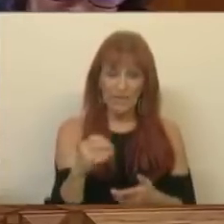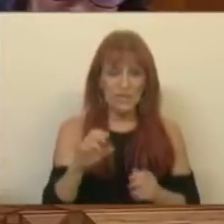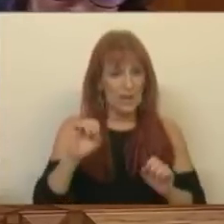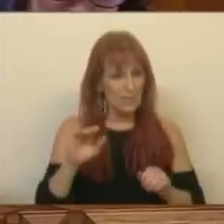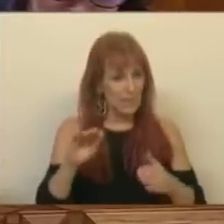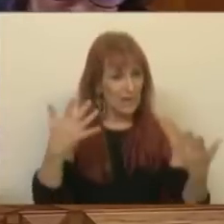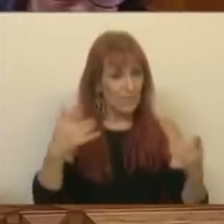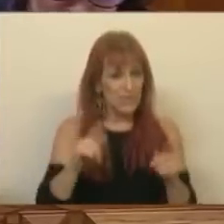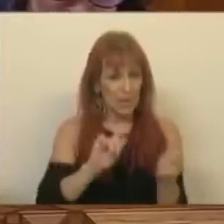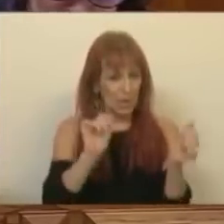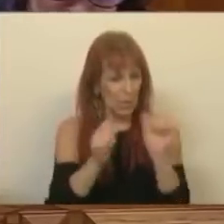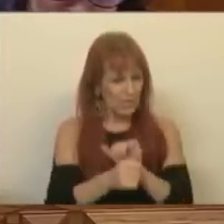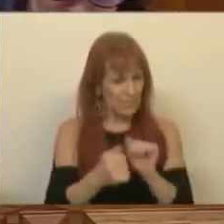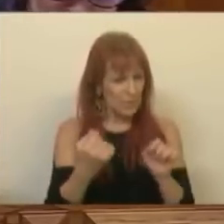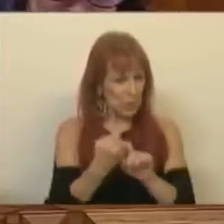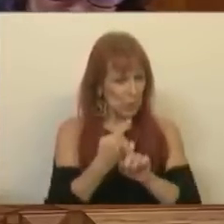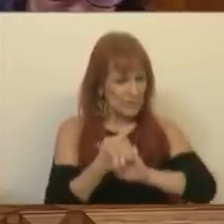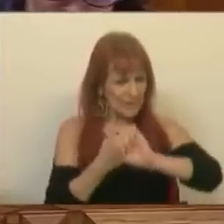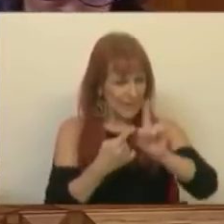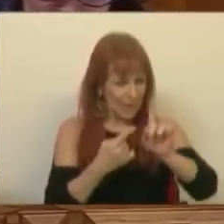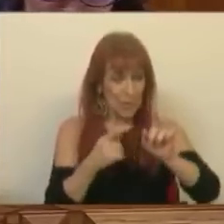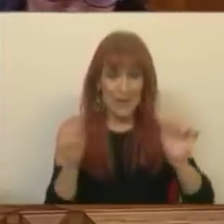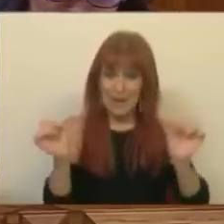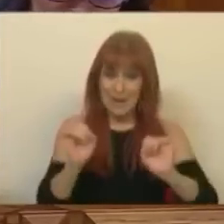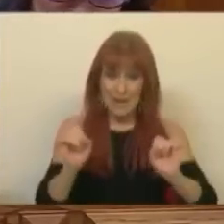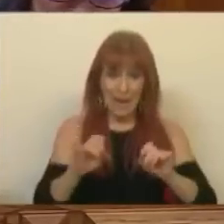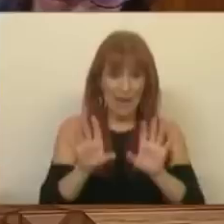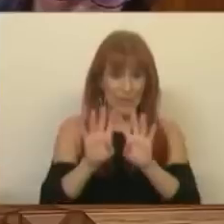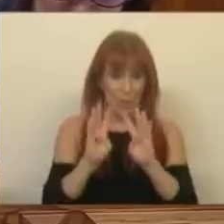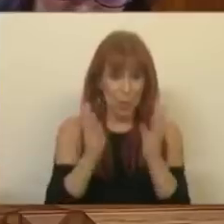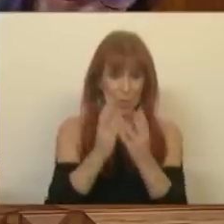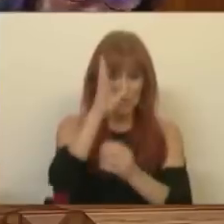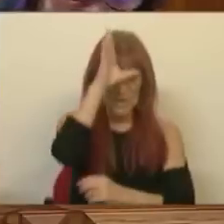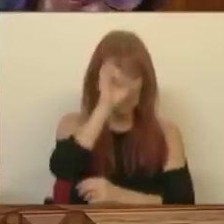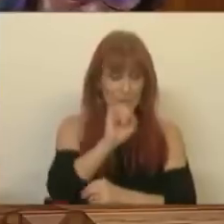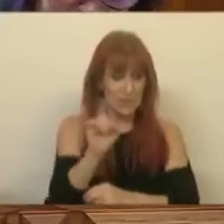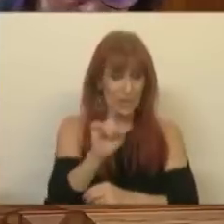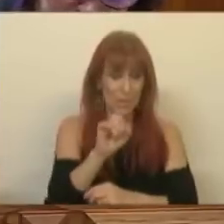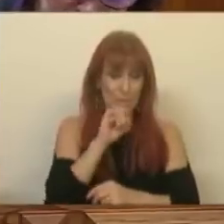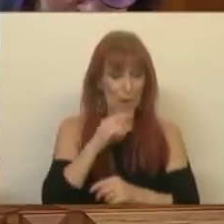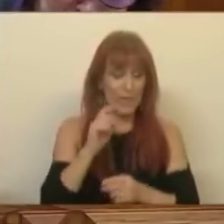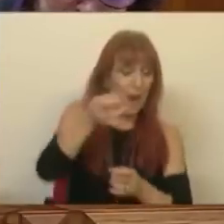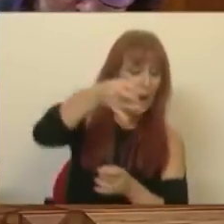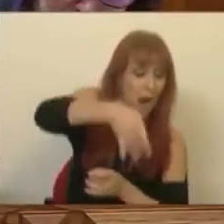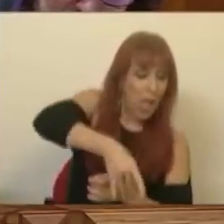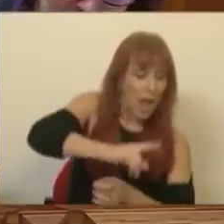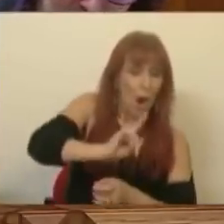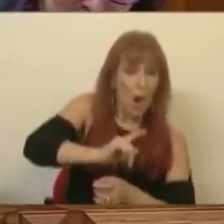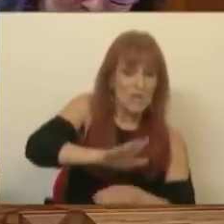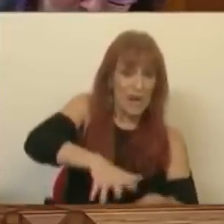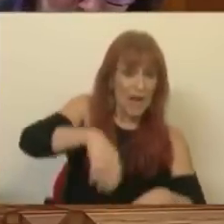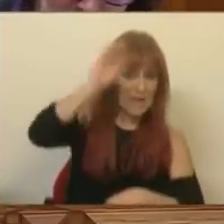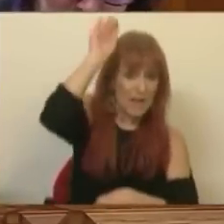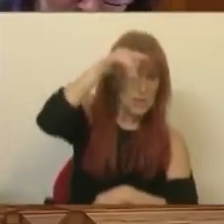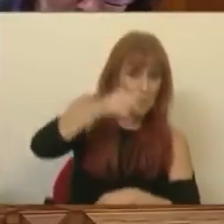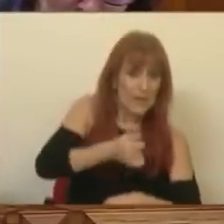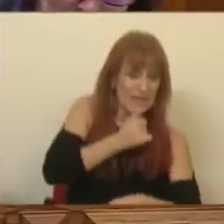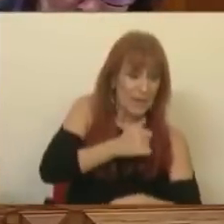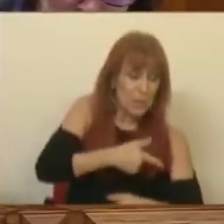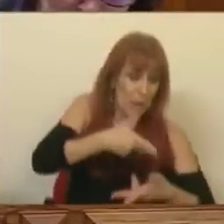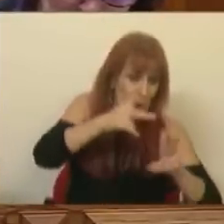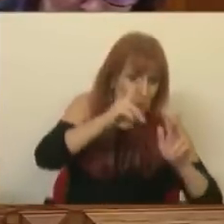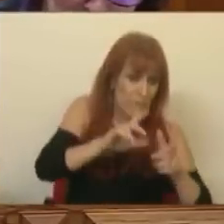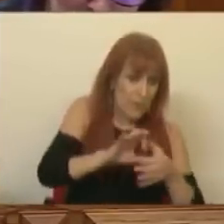primeiro lugar não importamos as coisas nada que o conselho de ministros se pode sobrepor aquilo que a assembleia da República decida